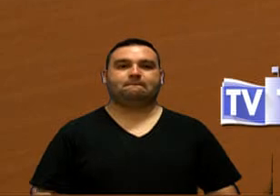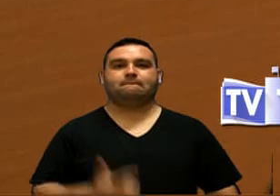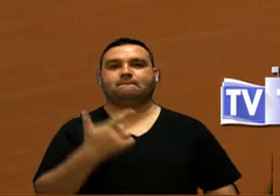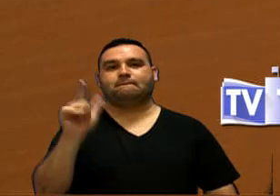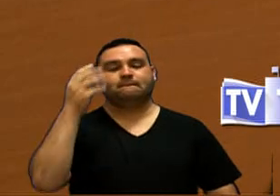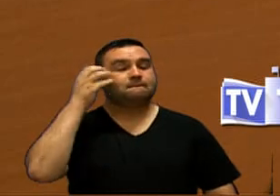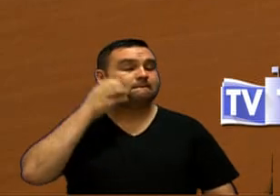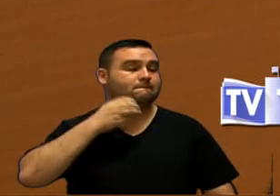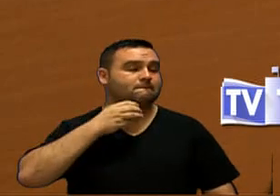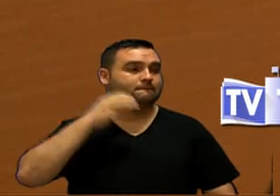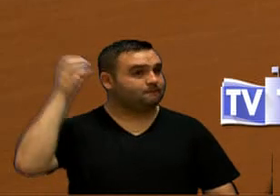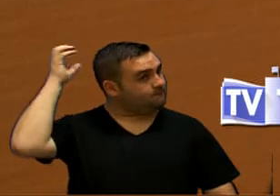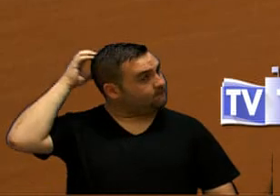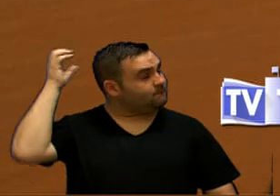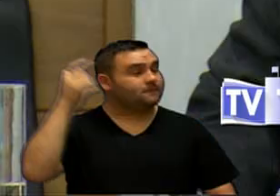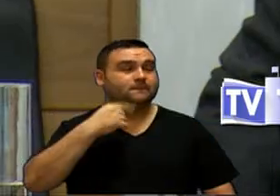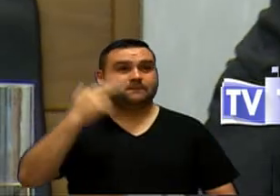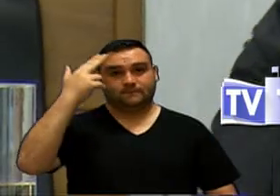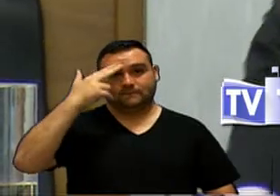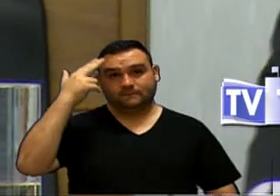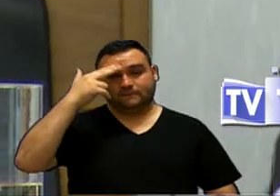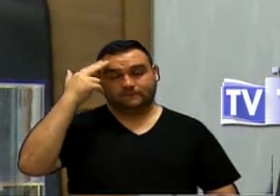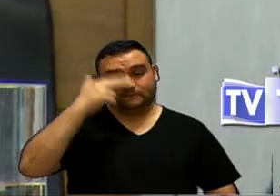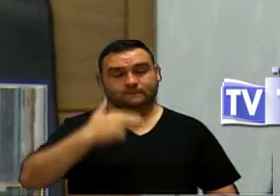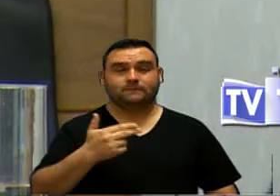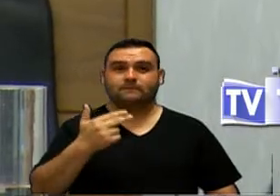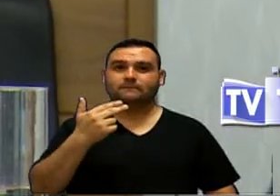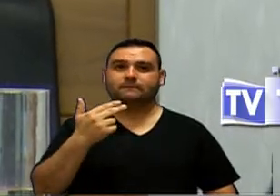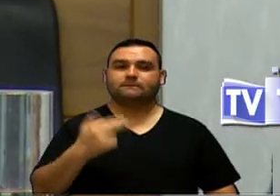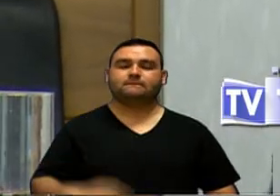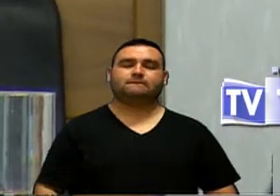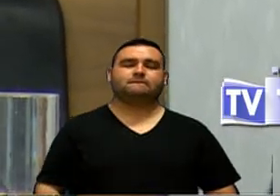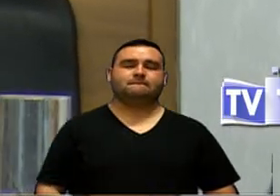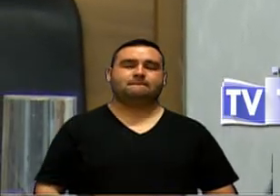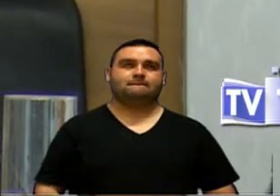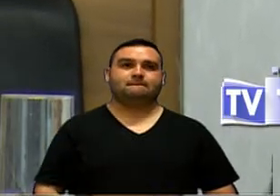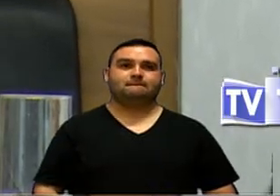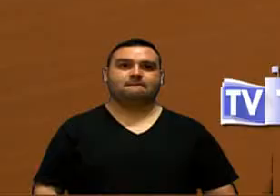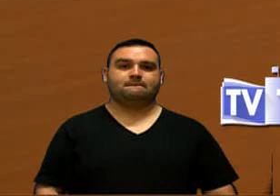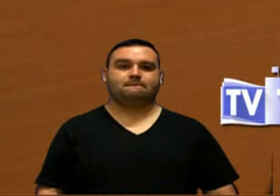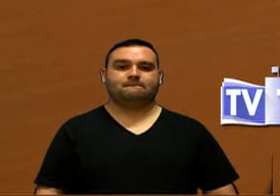Vereador Péricles Regis. Vereador Irineu Toledo, o voto.